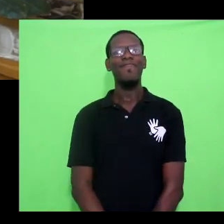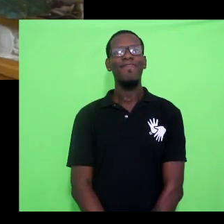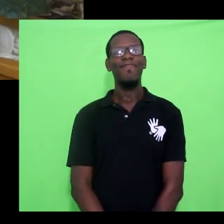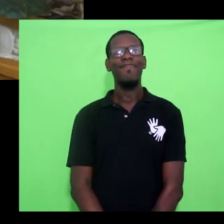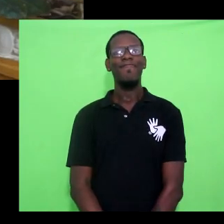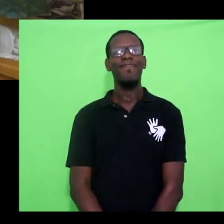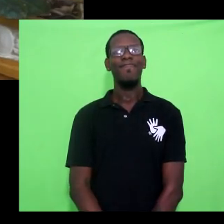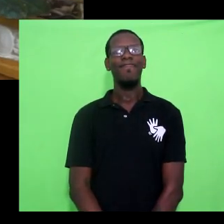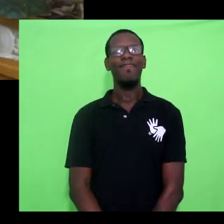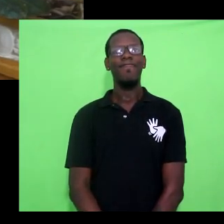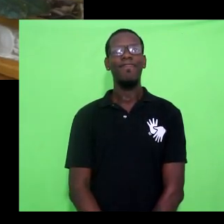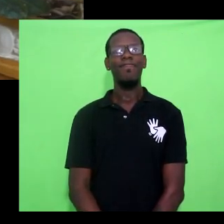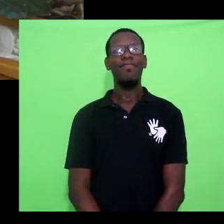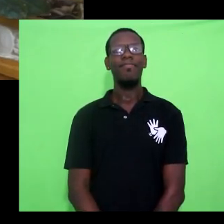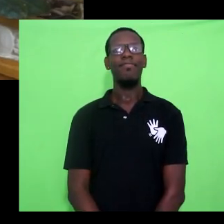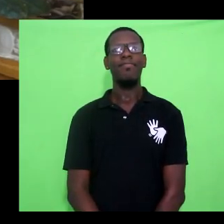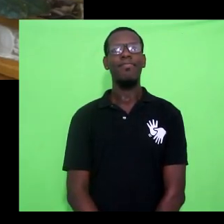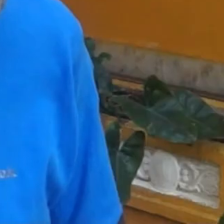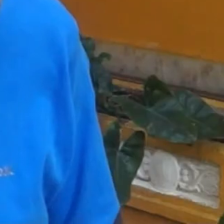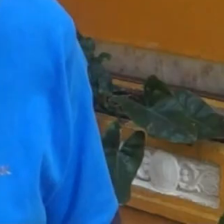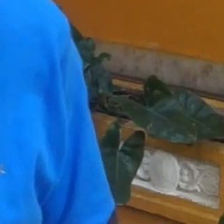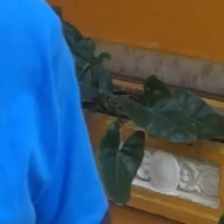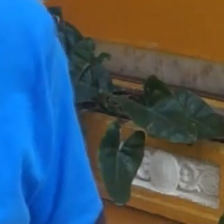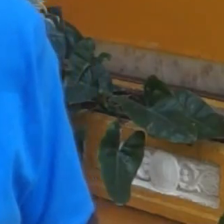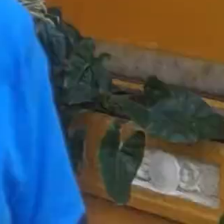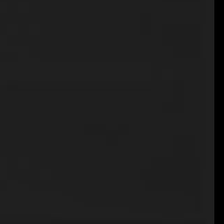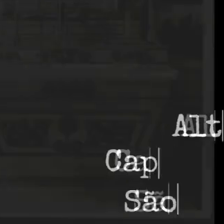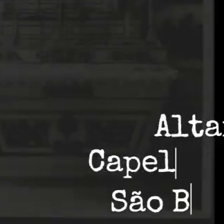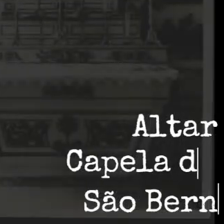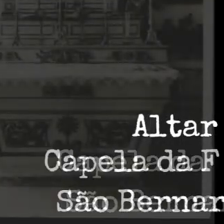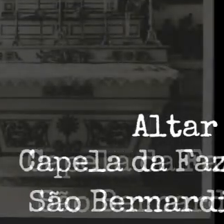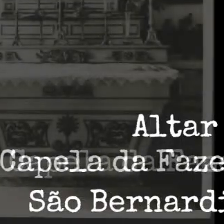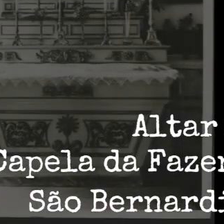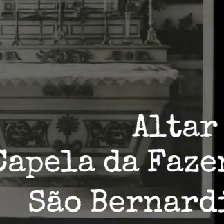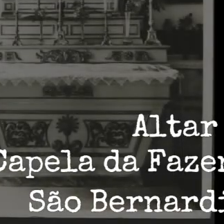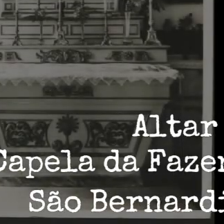em exposição lá no shopping, que foi interessante.